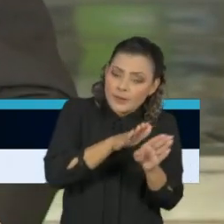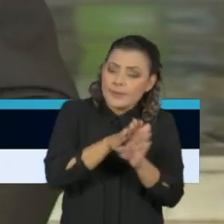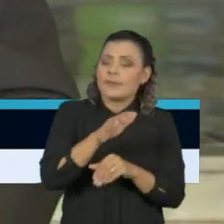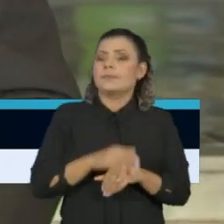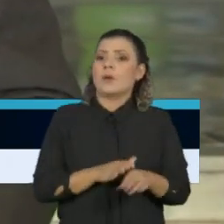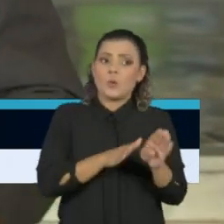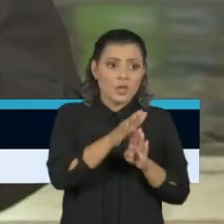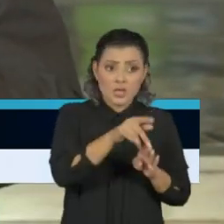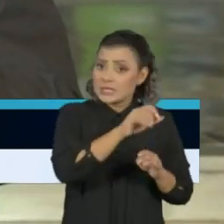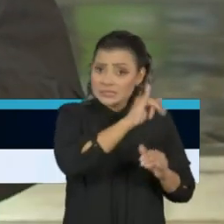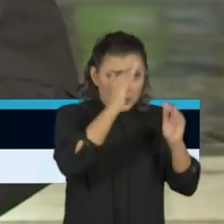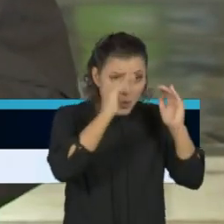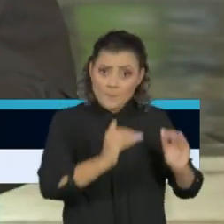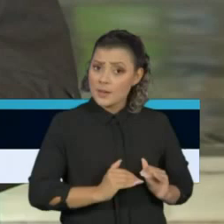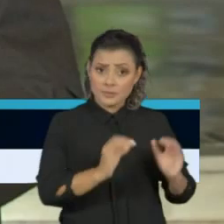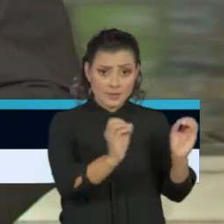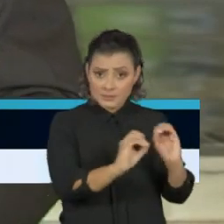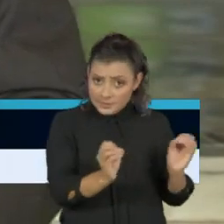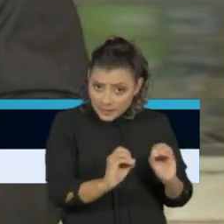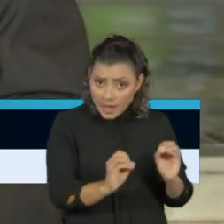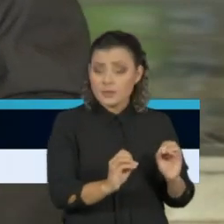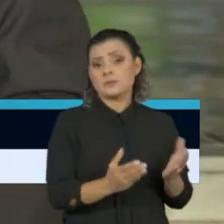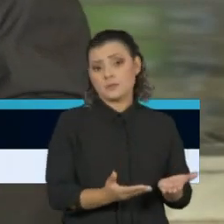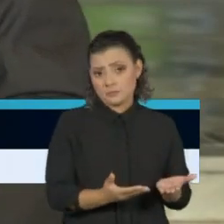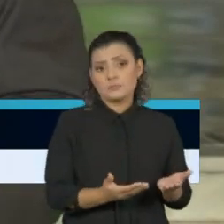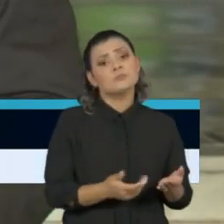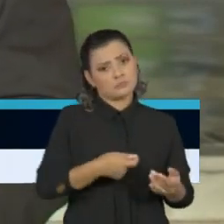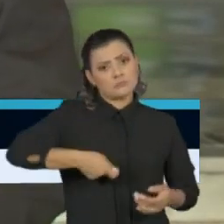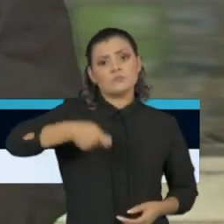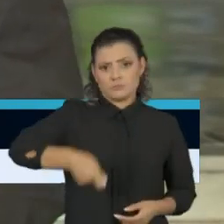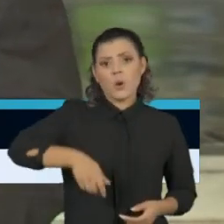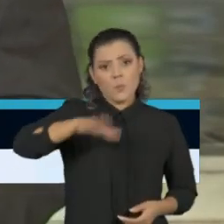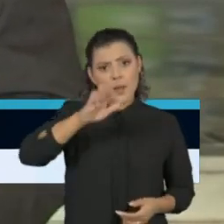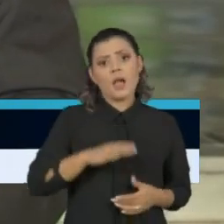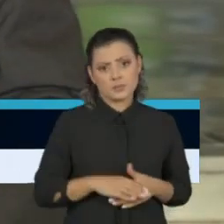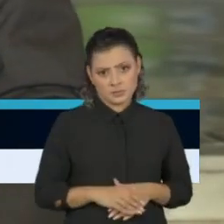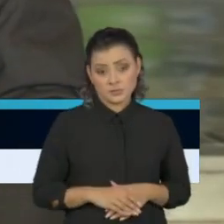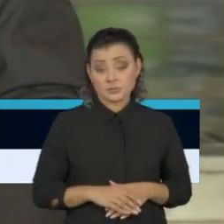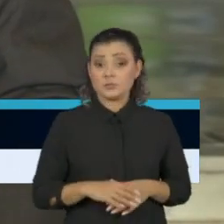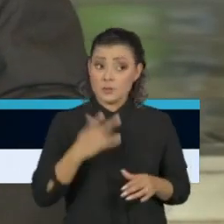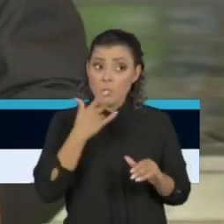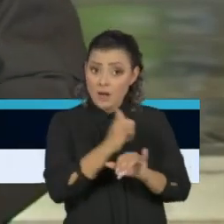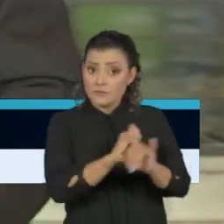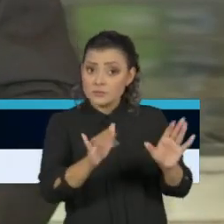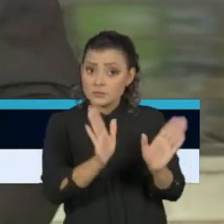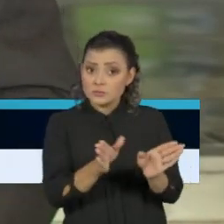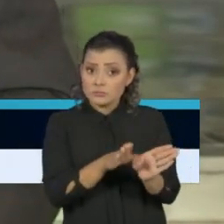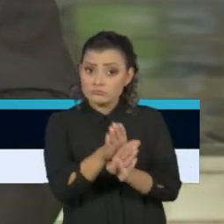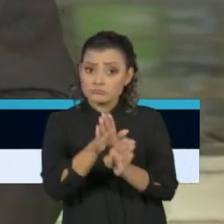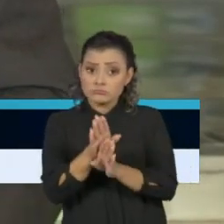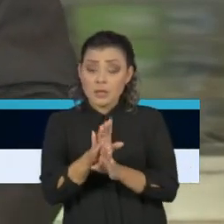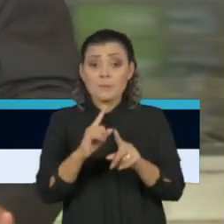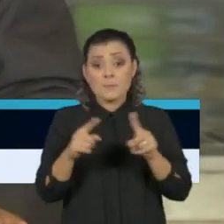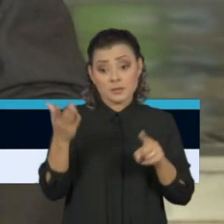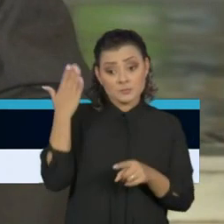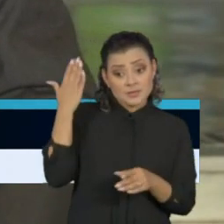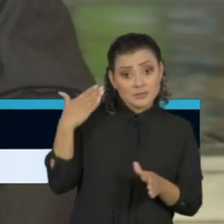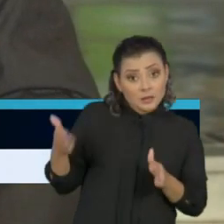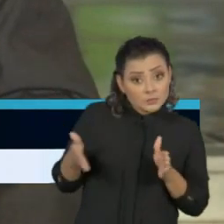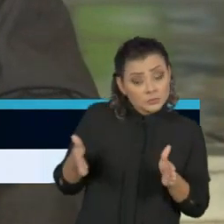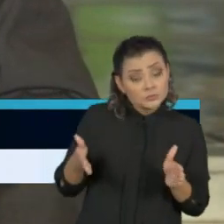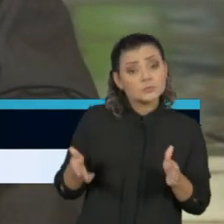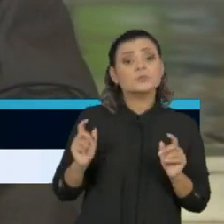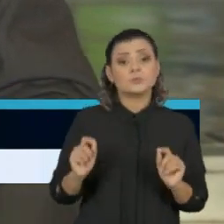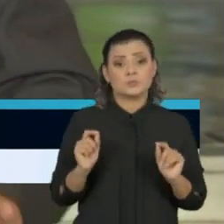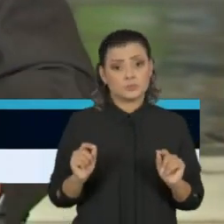apertadas do ponto de vista de circulação, enfim. Foi isso que eu coloquei. E que, mesmo naquela ocasião, nós